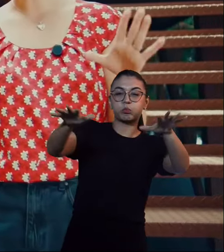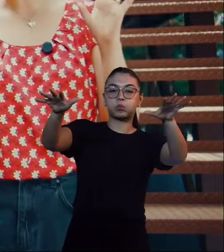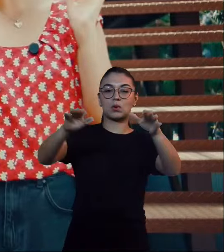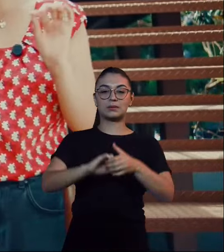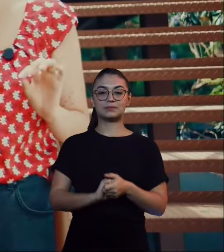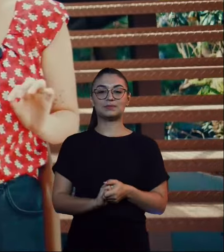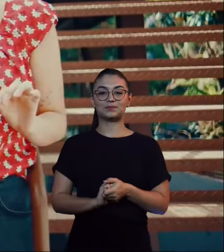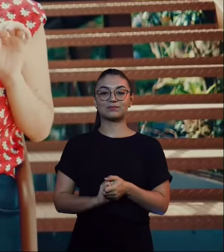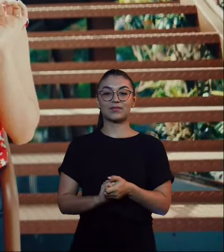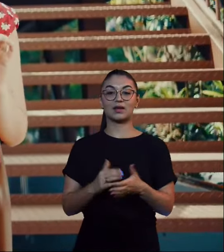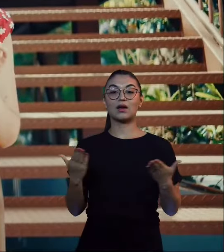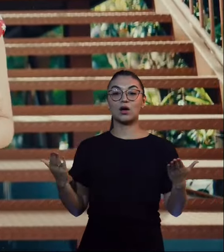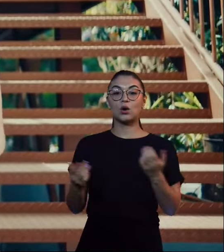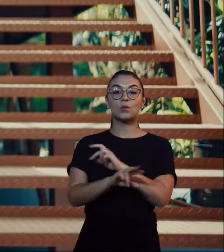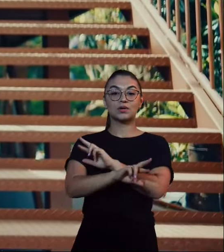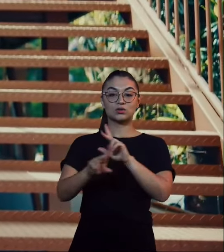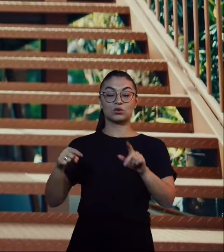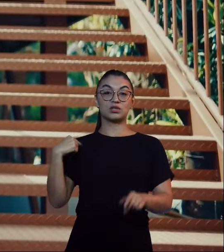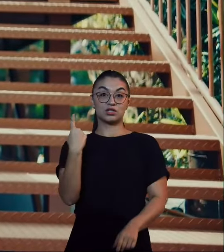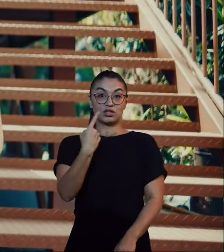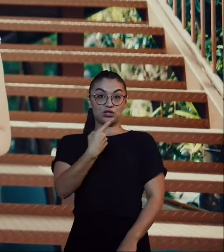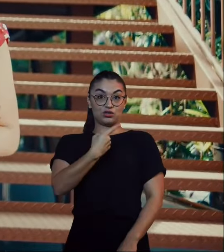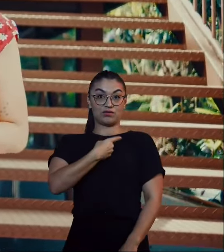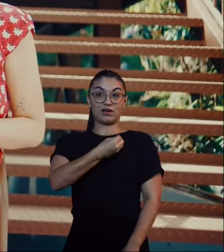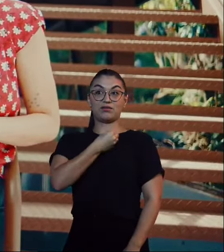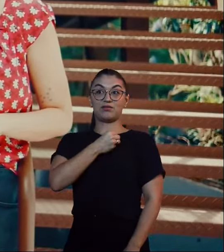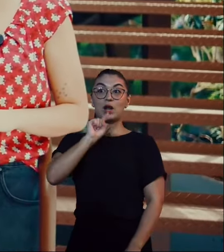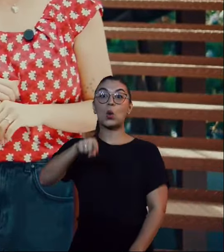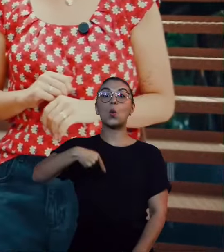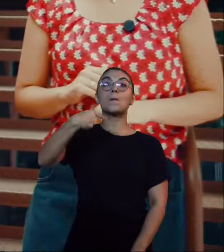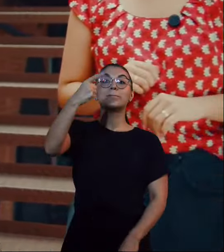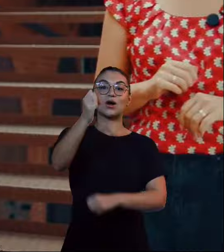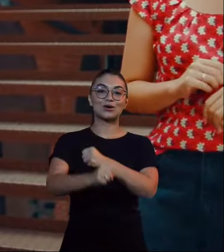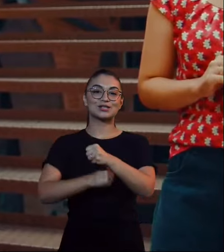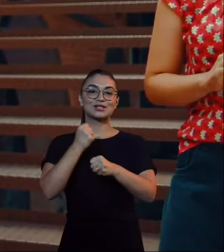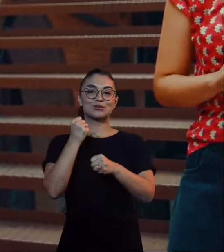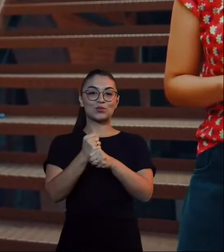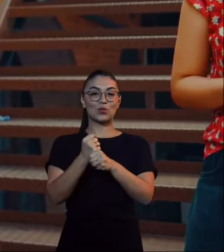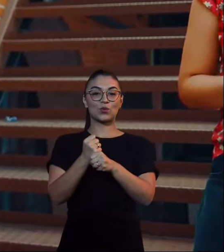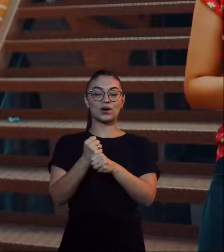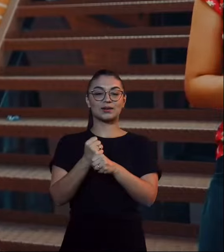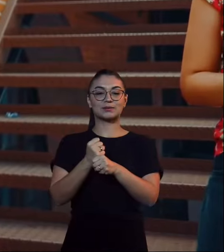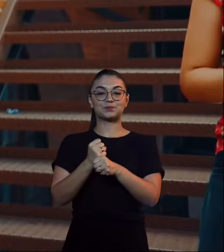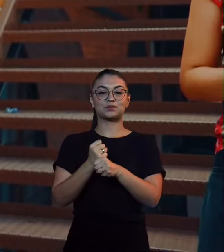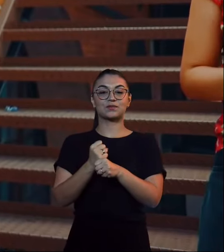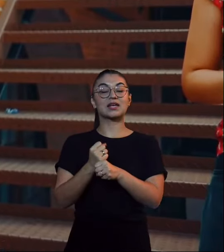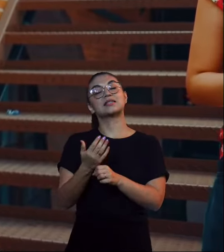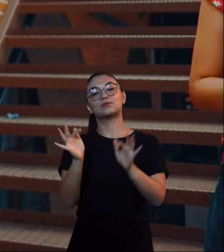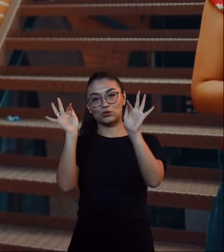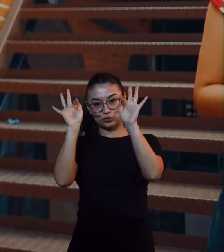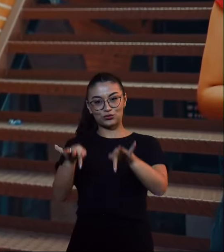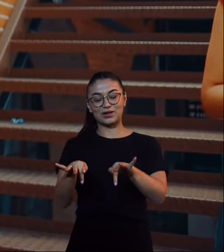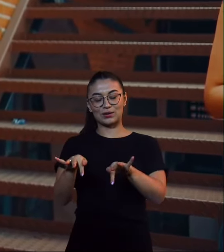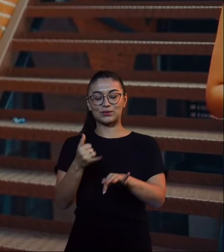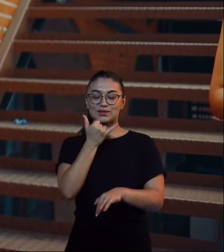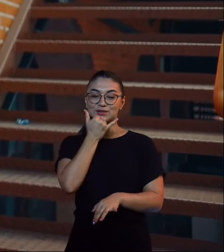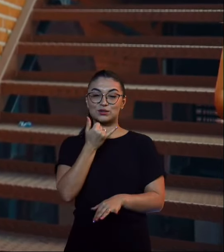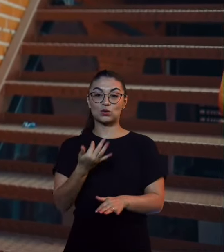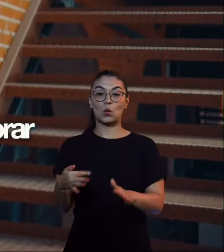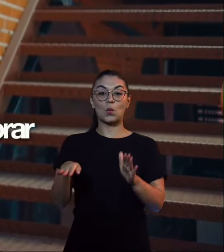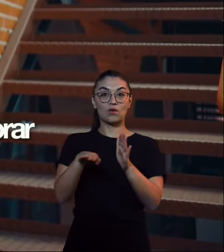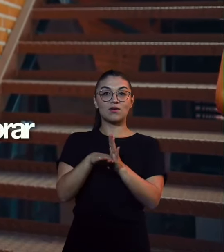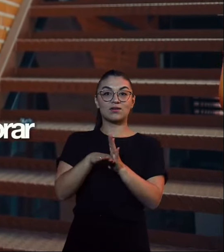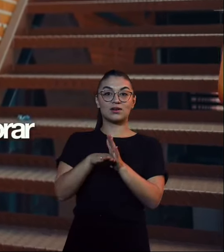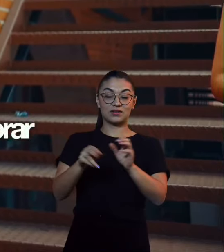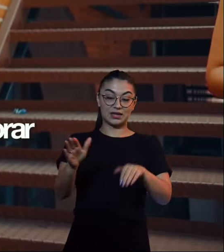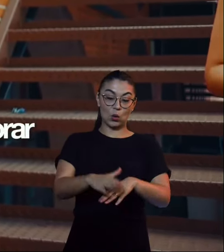existem algumas coisas que a gente vai viver daqui pra frente. E a primeira delas é o Natal Aleluia, que acontece do dia 19 ao dia 25 de dezembro.